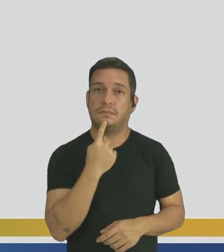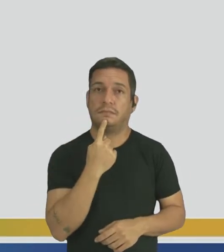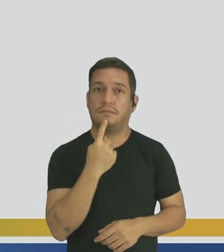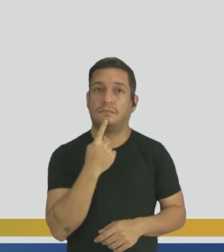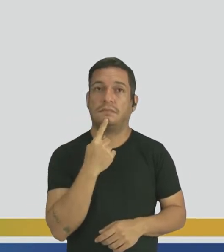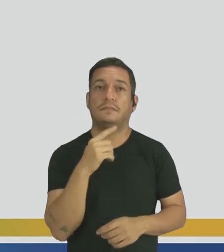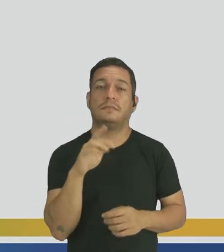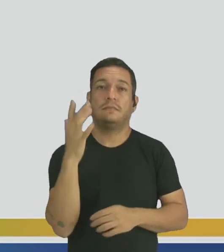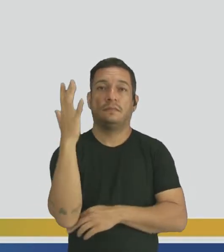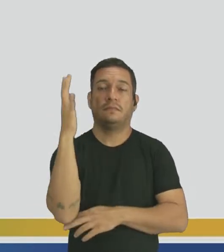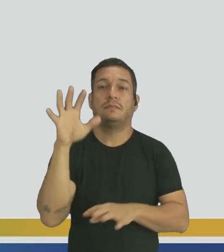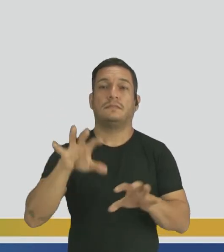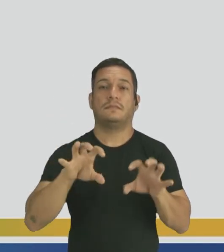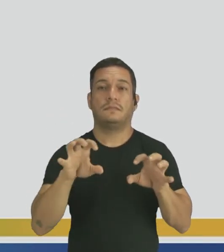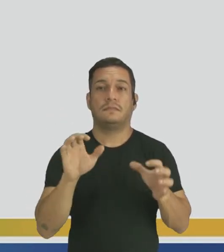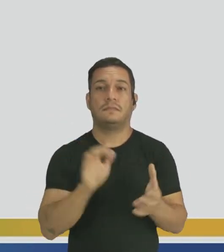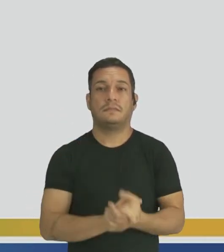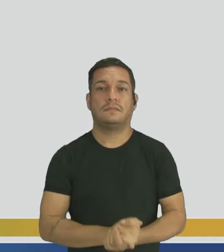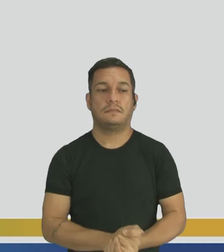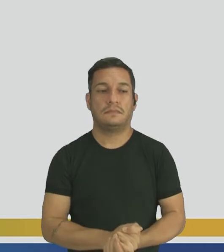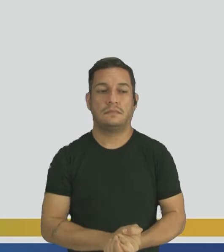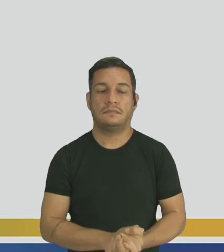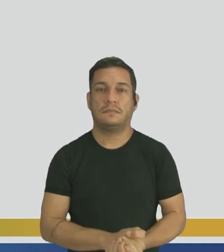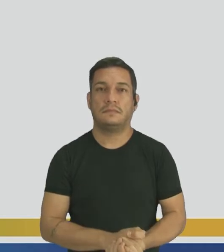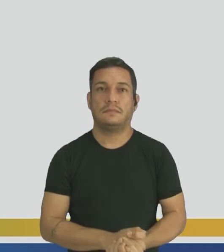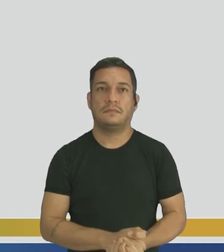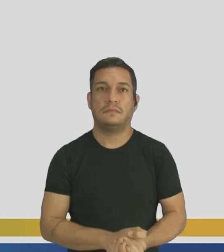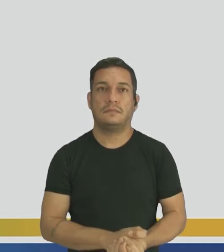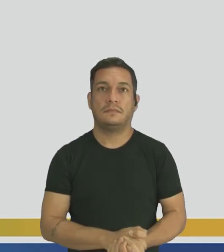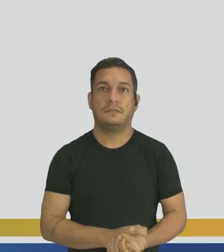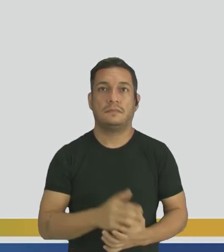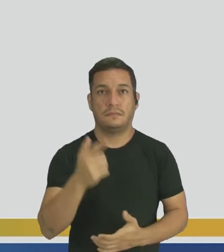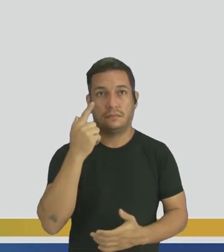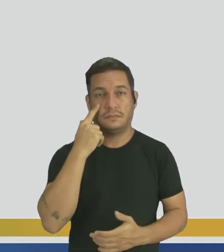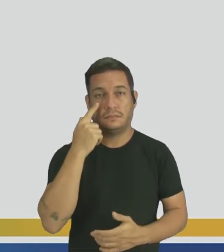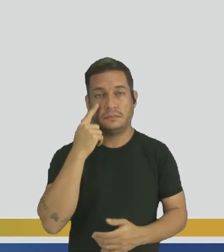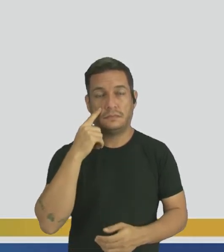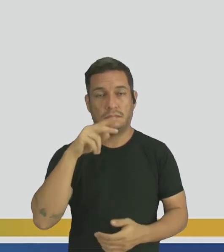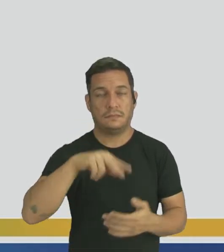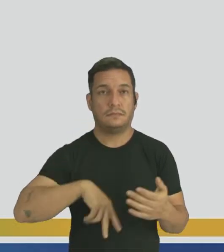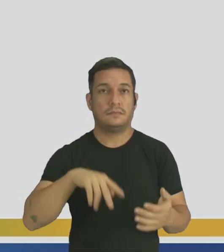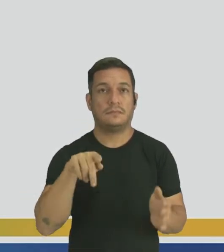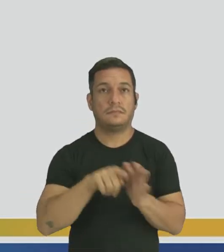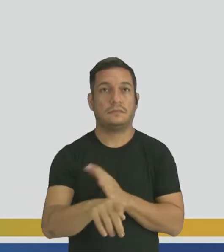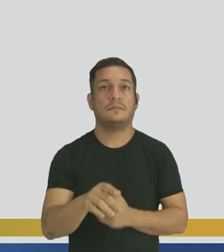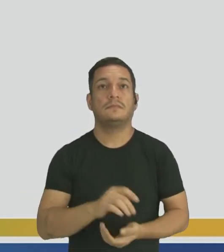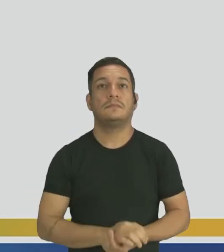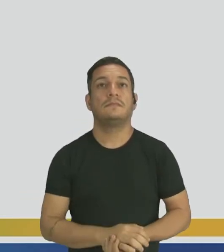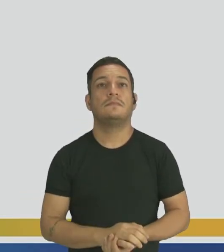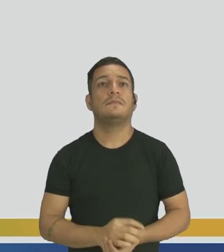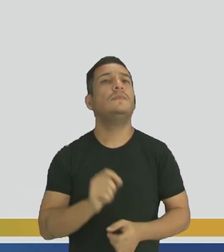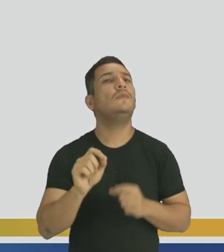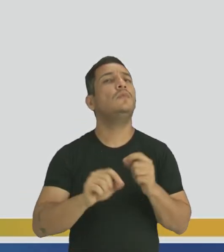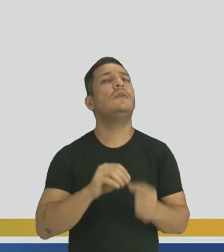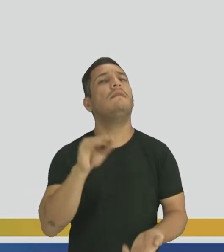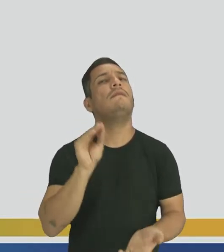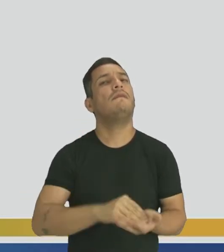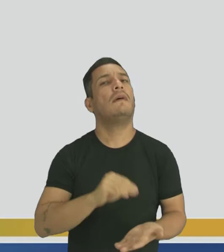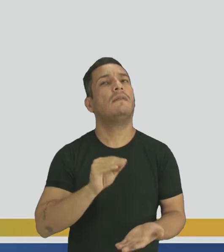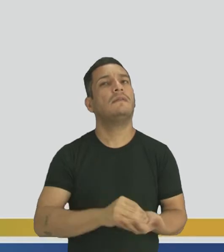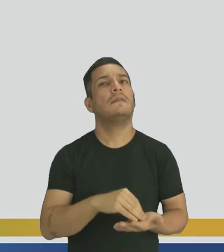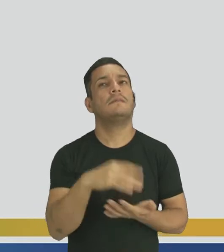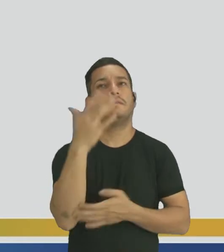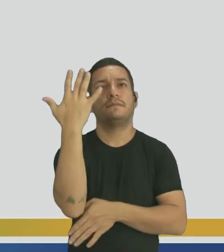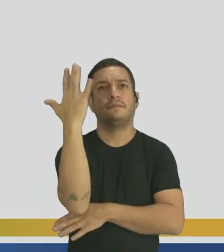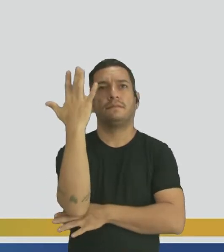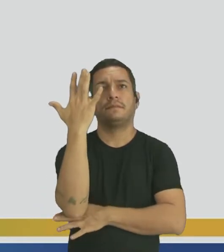está bem seca. Então, vamos lá ler devagar a pergunta. O que falta para essa